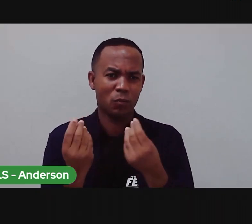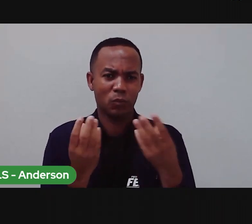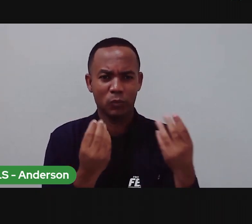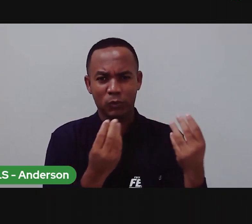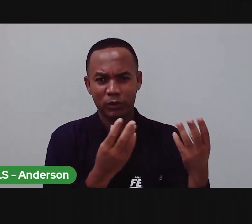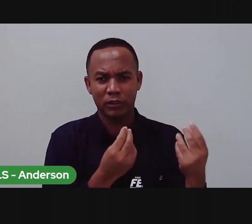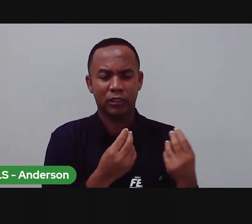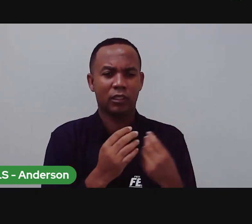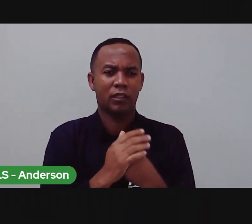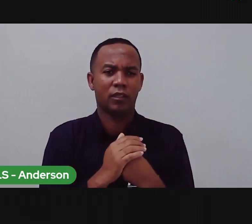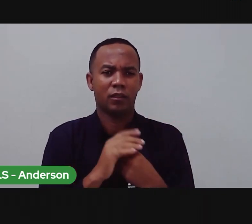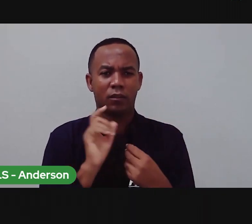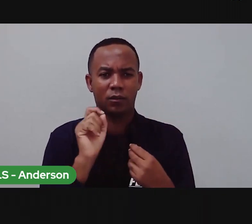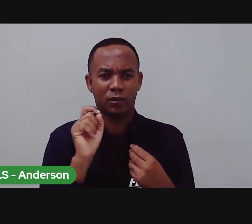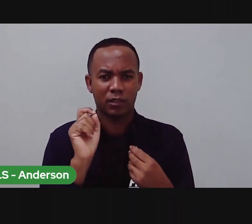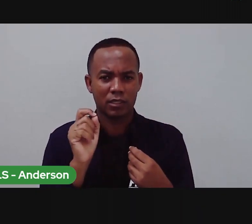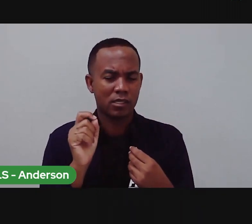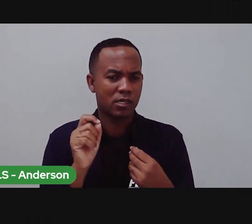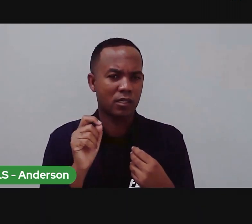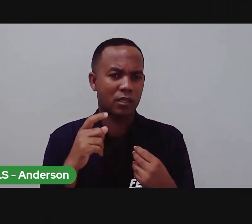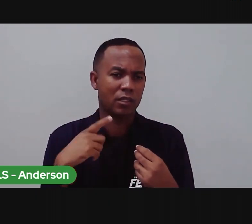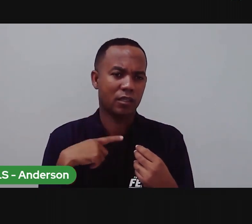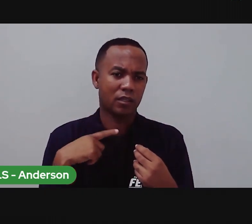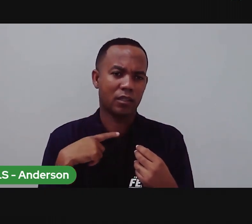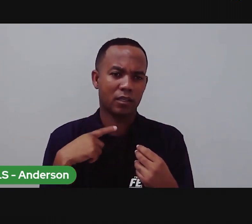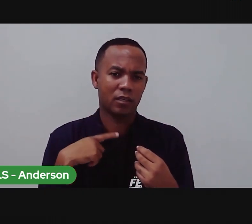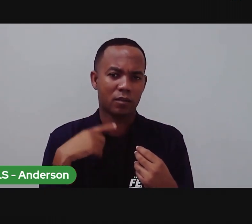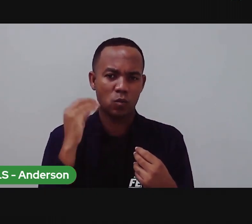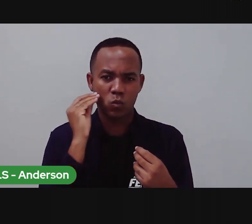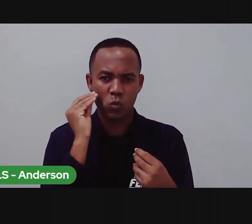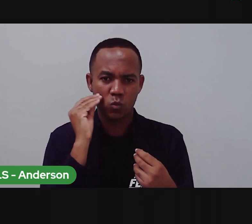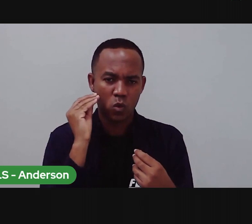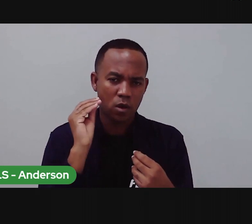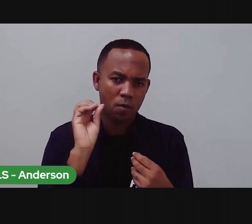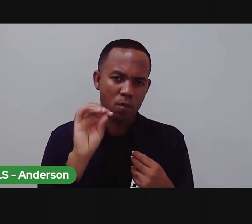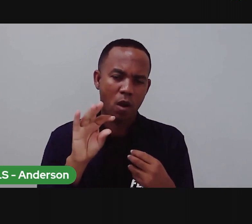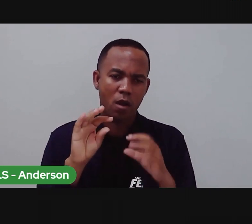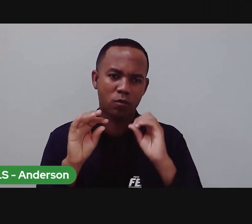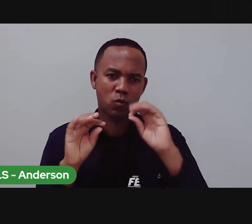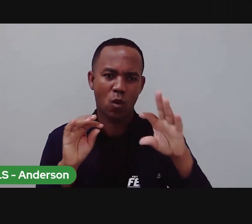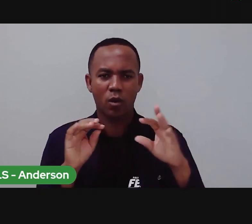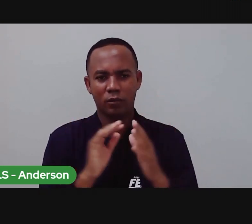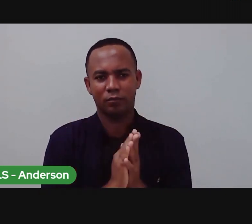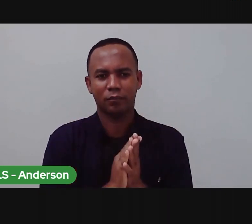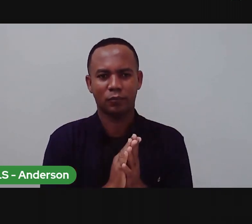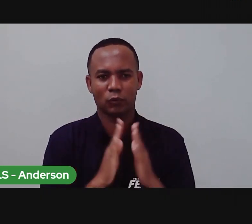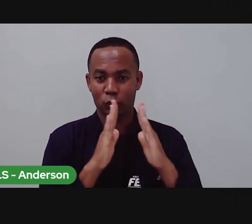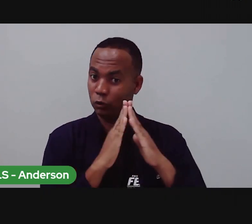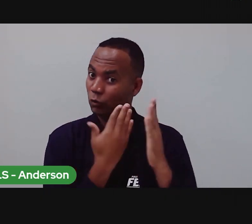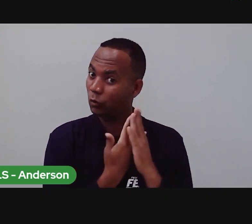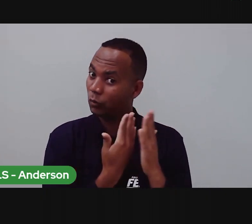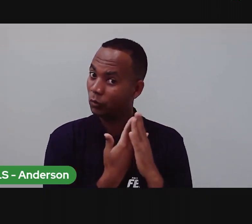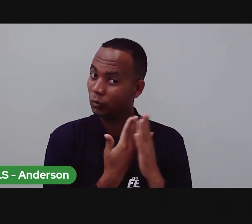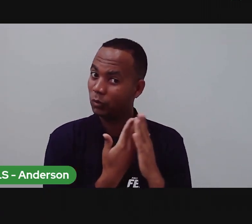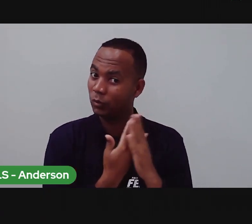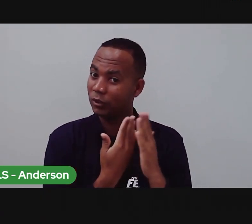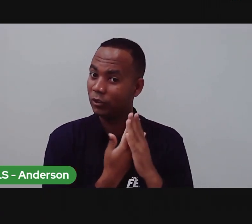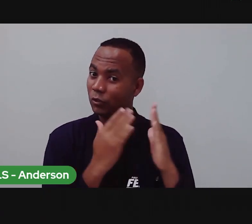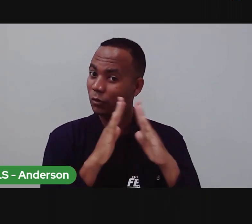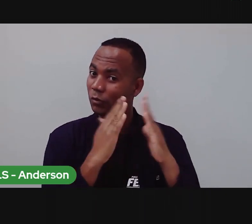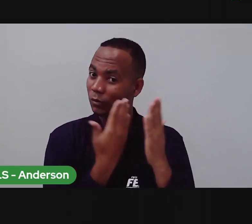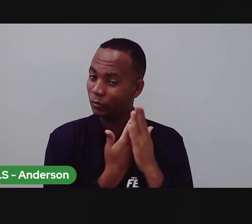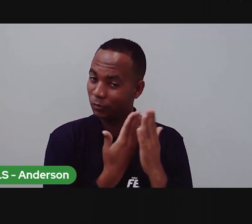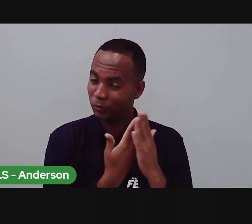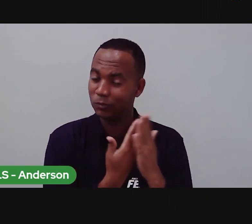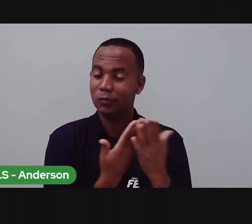aí, mas na hora da aula da Pró, a gente tem que falar sobre a aula sobre videogame, Anderson? A gente fala sobre o quê?